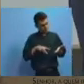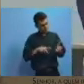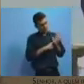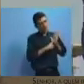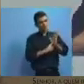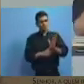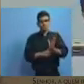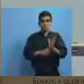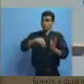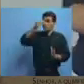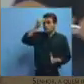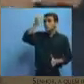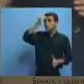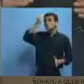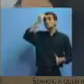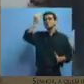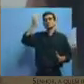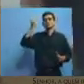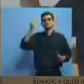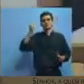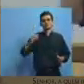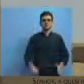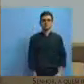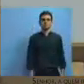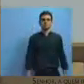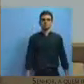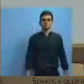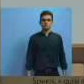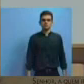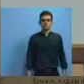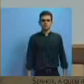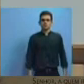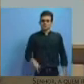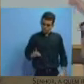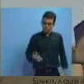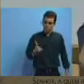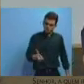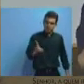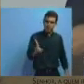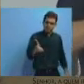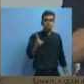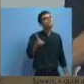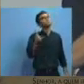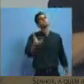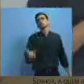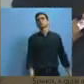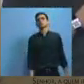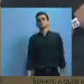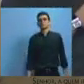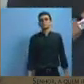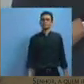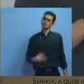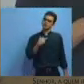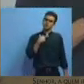que o batismo do Espírito Santo é progressivo. No primeiro estágio, ele junta os